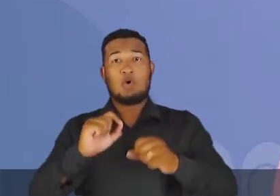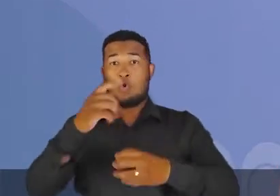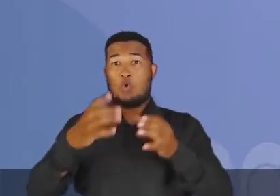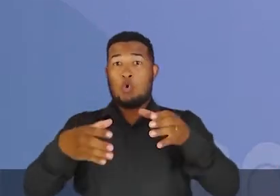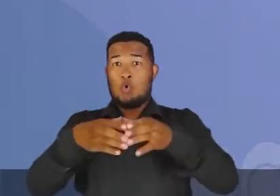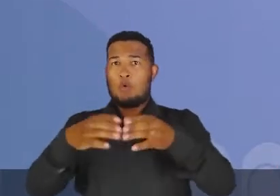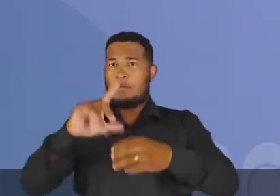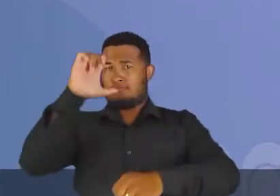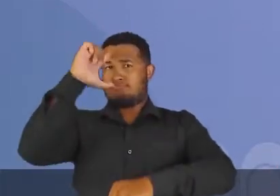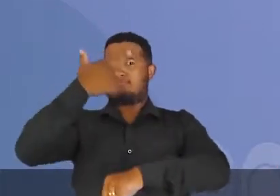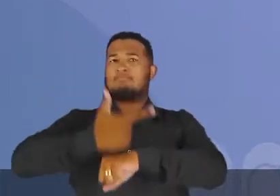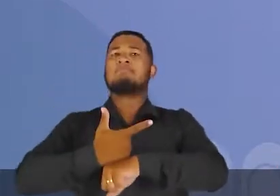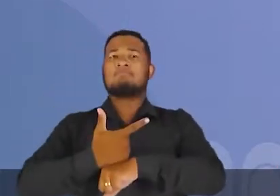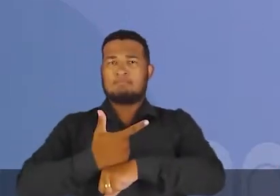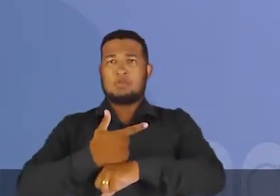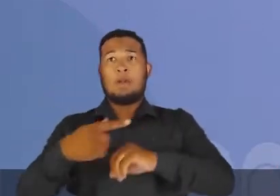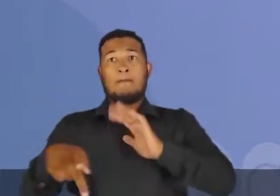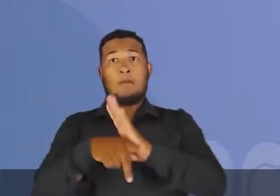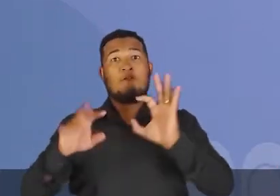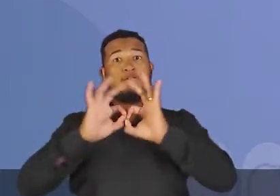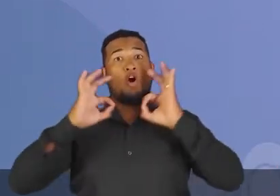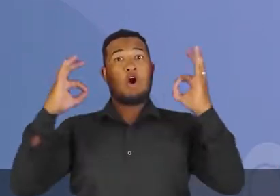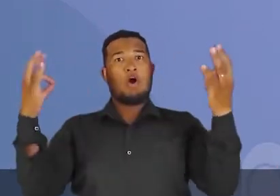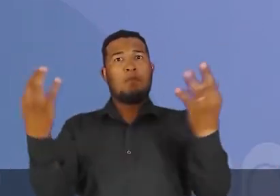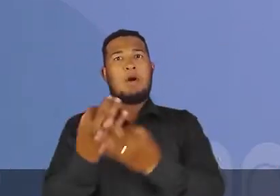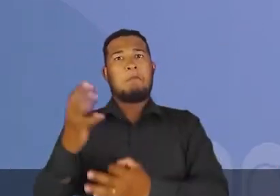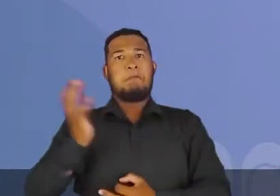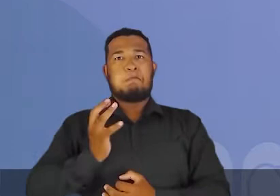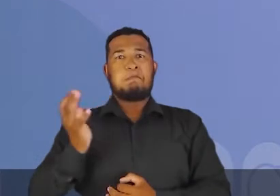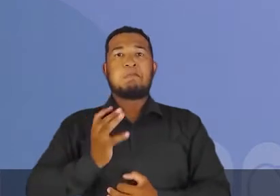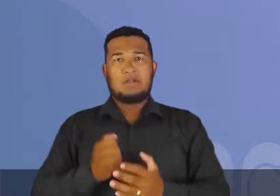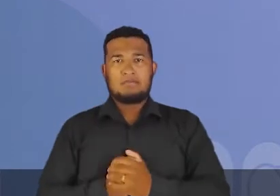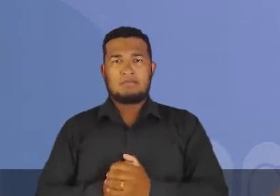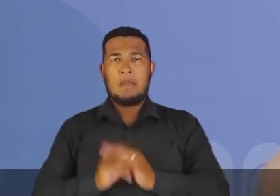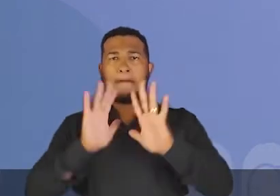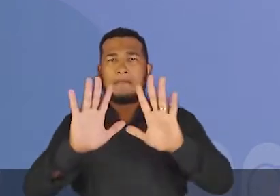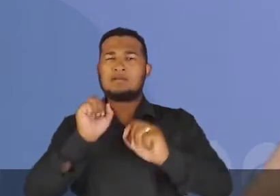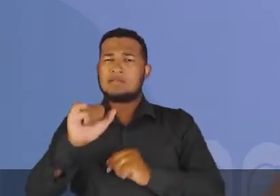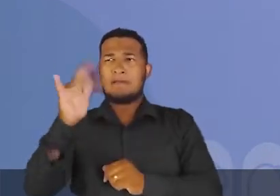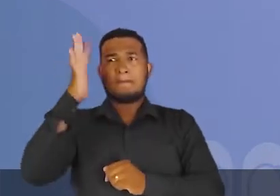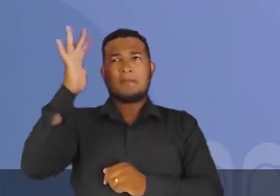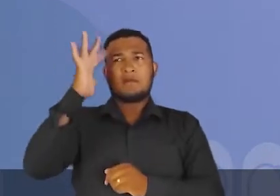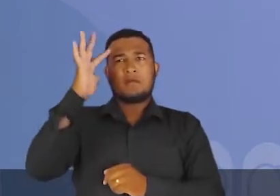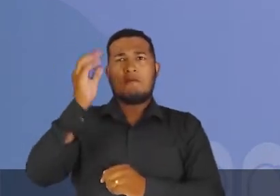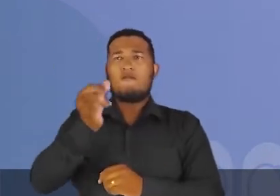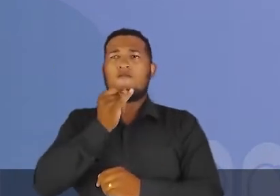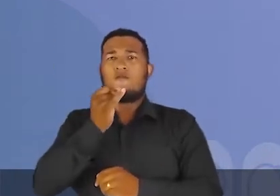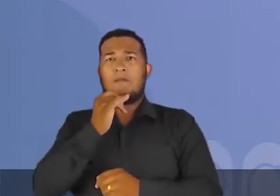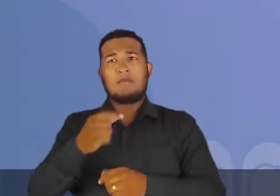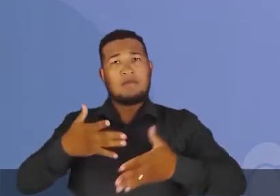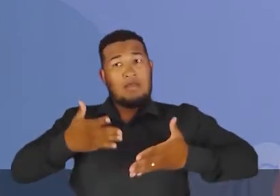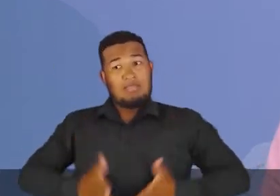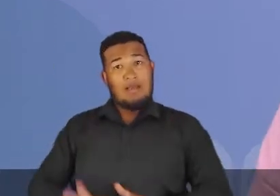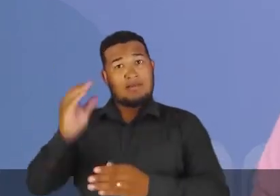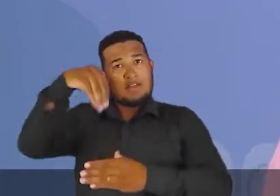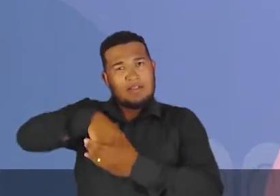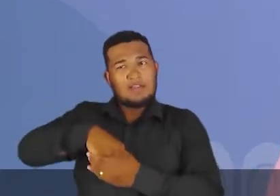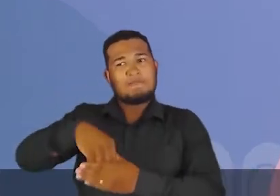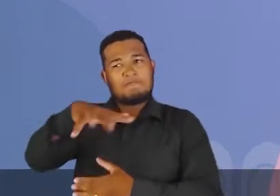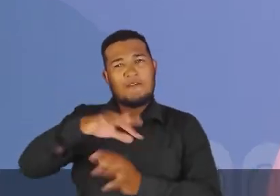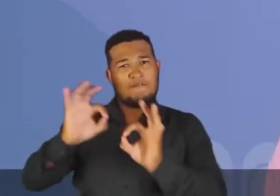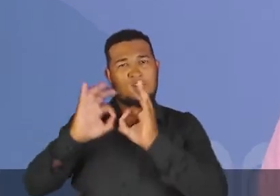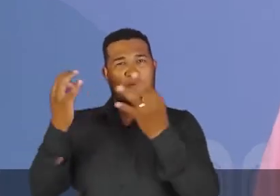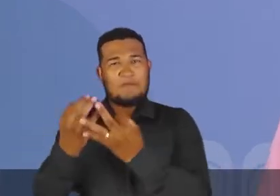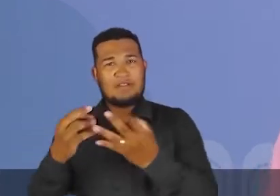os patriarcas das grandes famílias. E se você parar para pensar, quando você nasce dentro de uma família, você